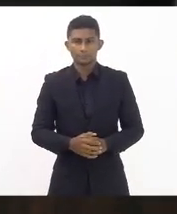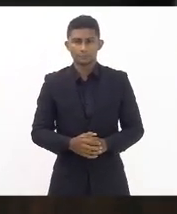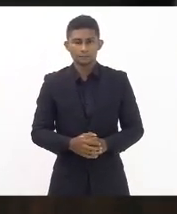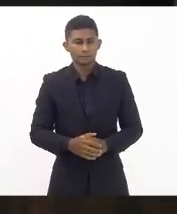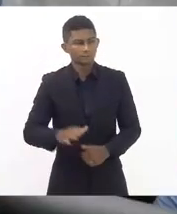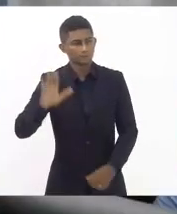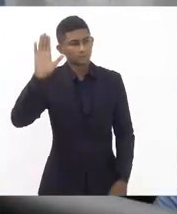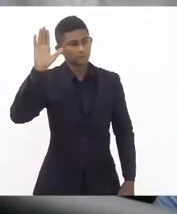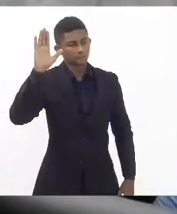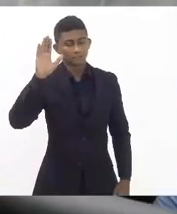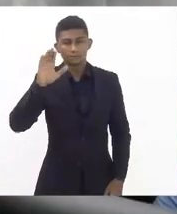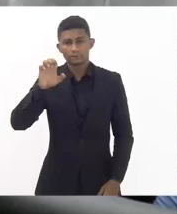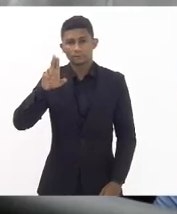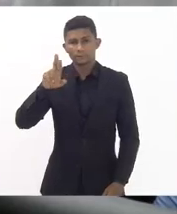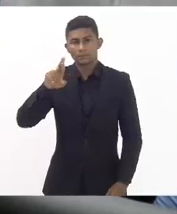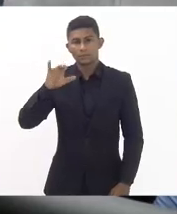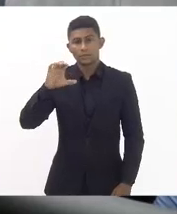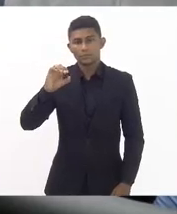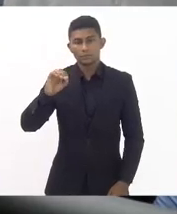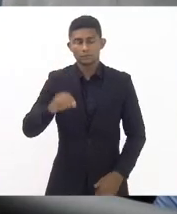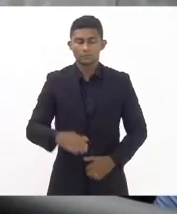Presidente, pela ordem. Eurico Júnior,